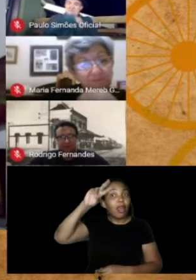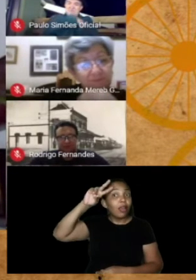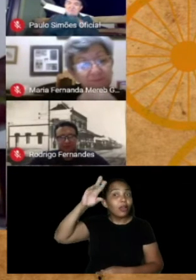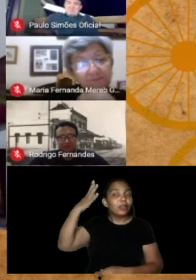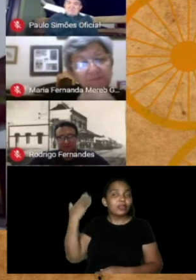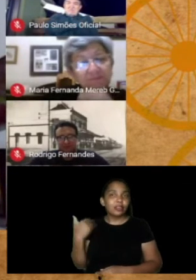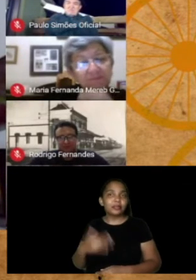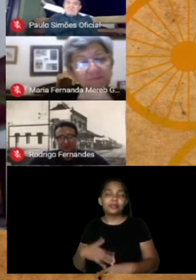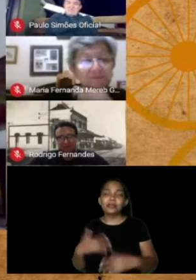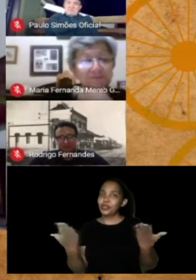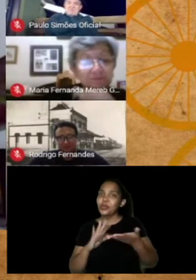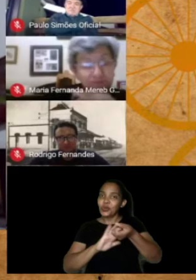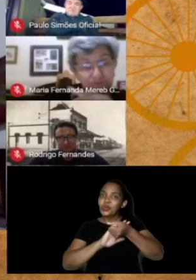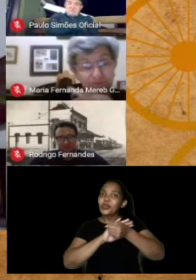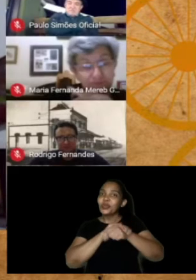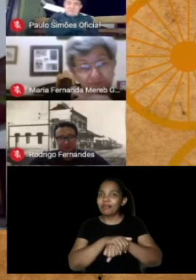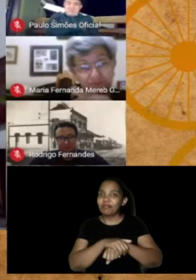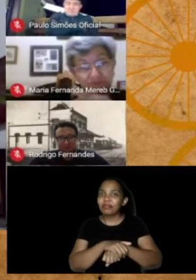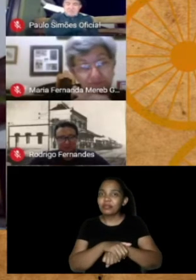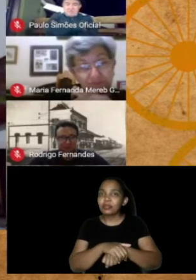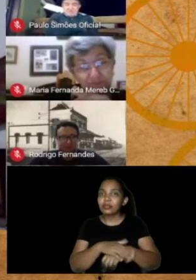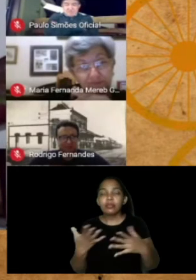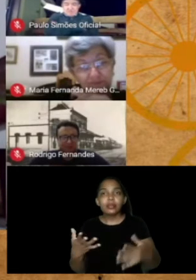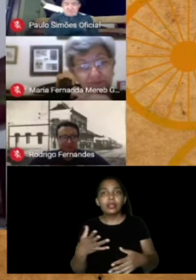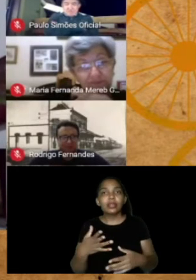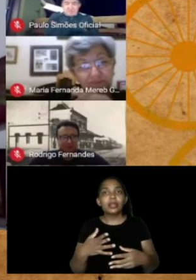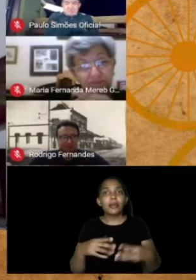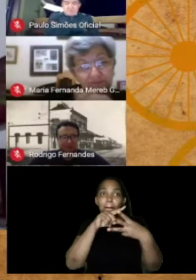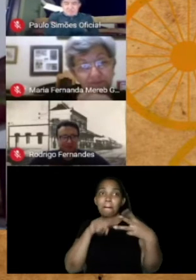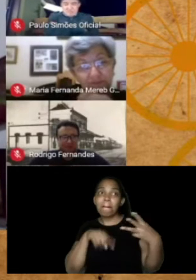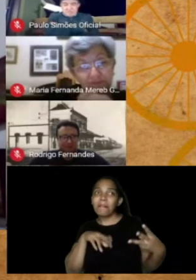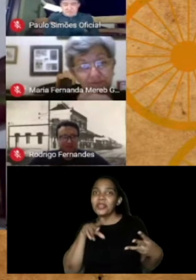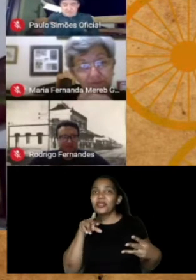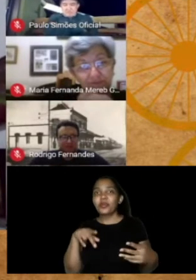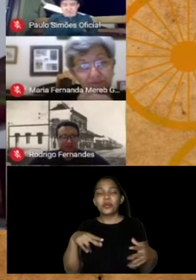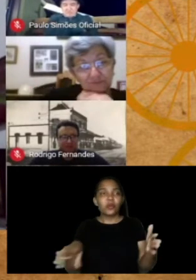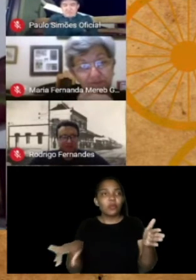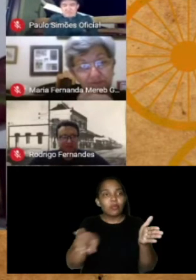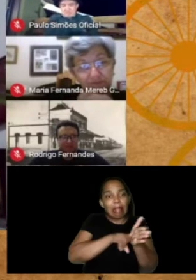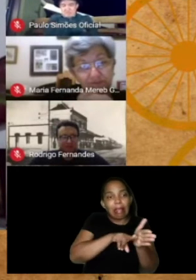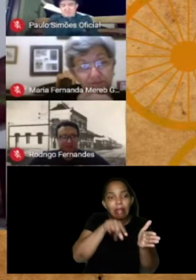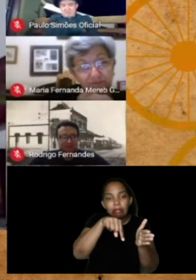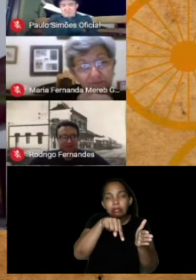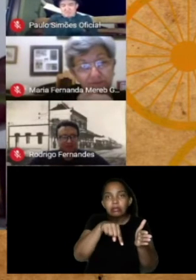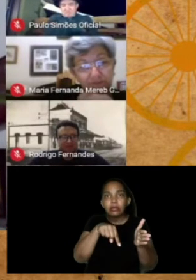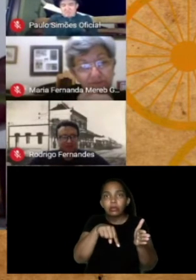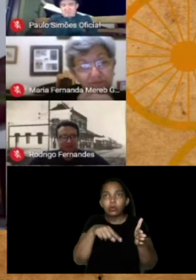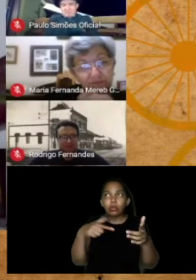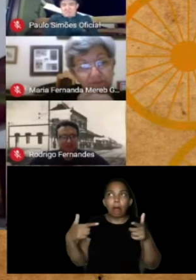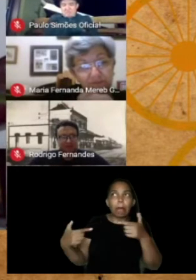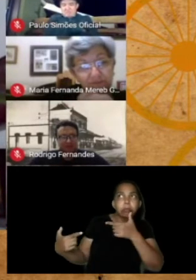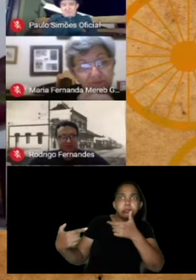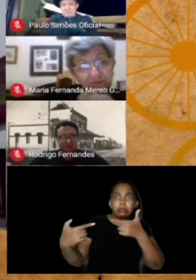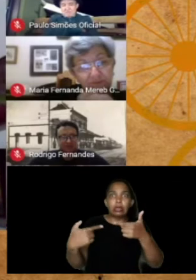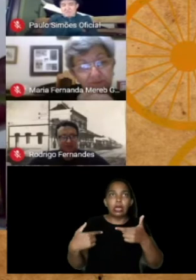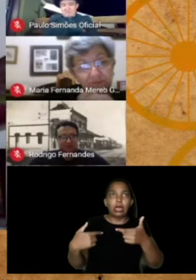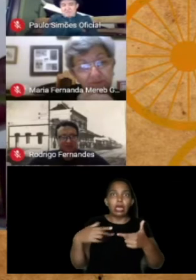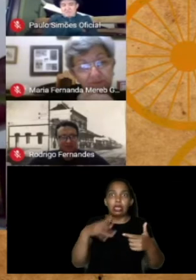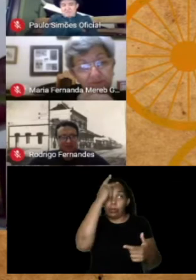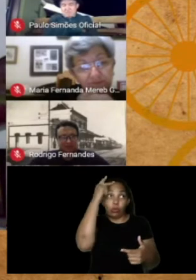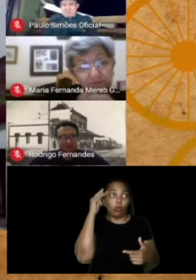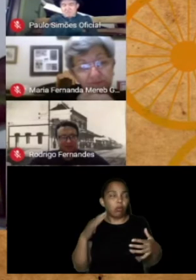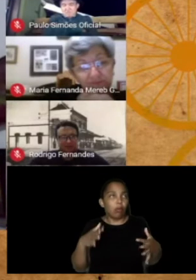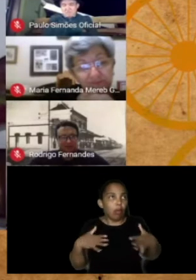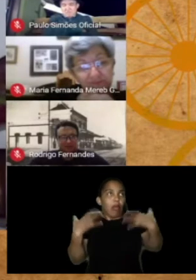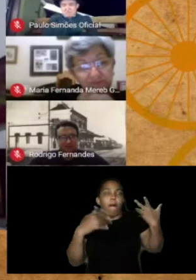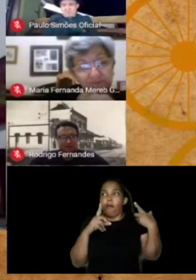nessa noite, nós estamos, eu, meu irmão e minha mãe, nós estávamos na estação, quando dá o tiroteio, certo? A gente sai correndo, todo mundo, né?